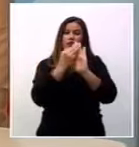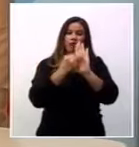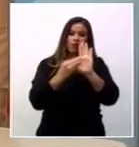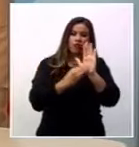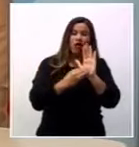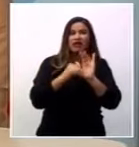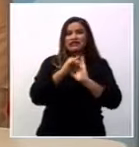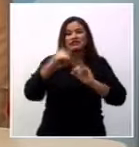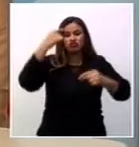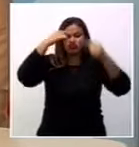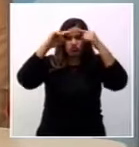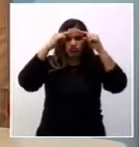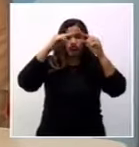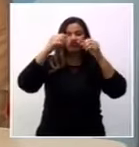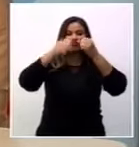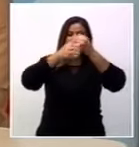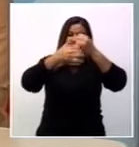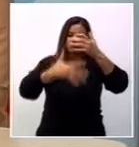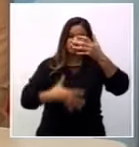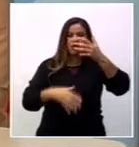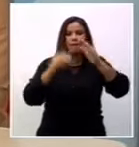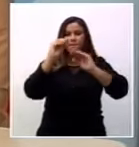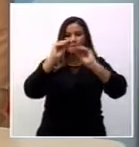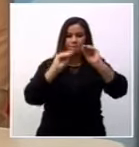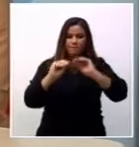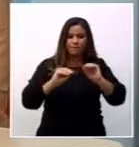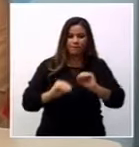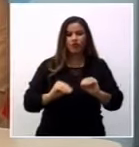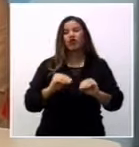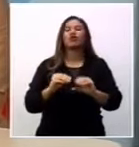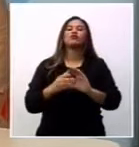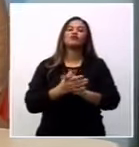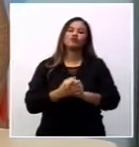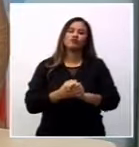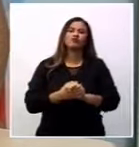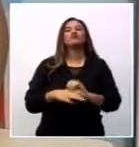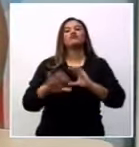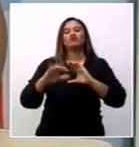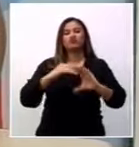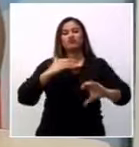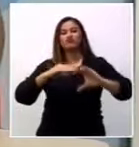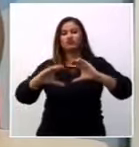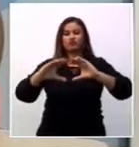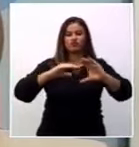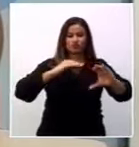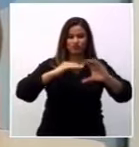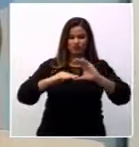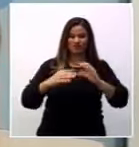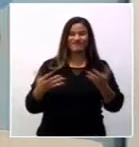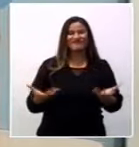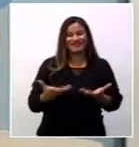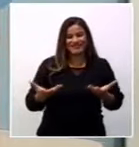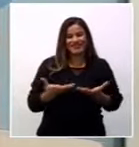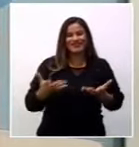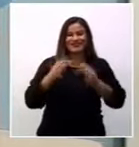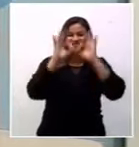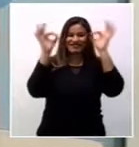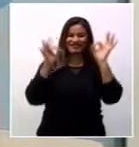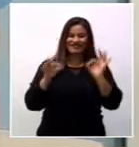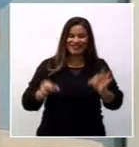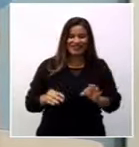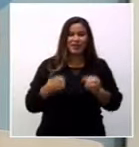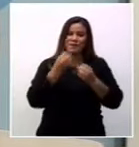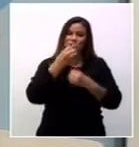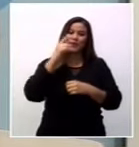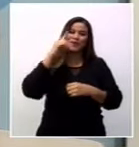né? Em algum determinado momento também as suas contribuições no nosso bate-papo. Então, estou muito feliz, né? Meu super bom